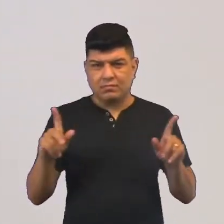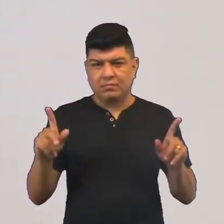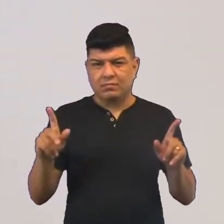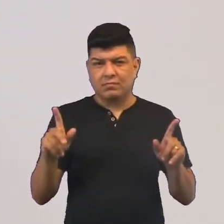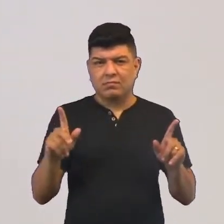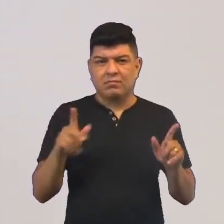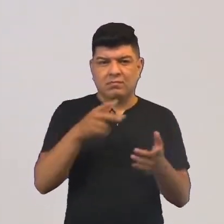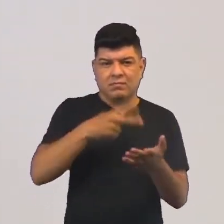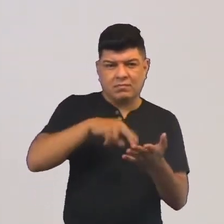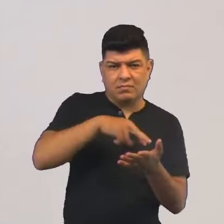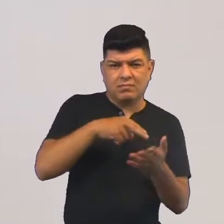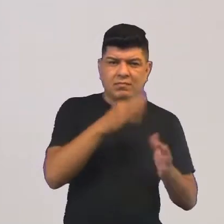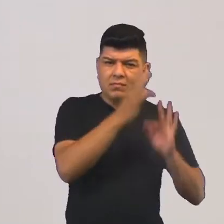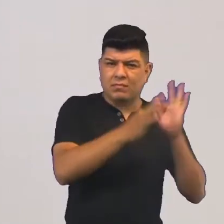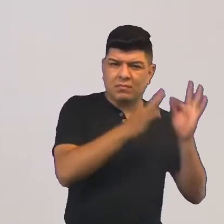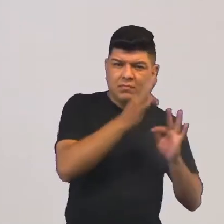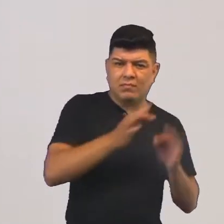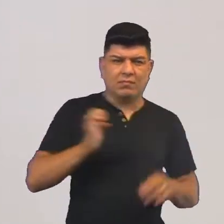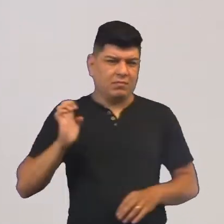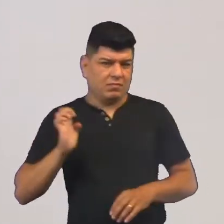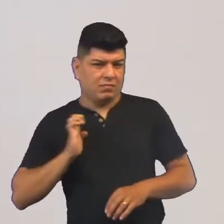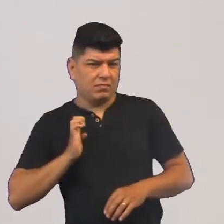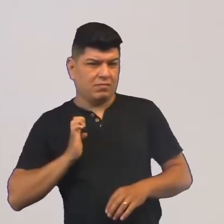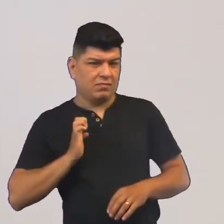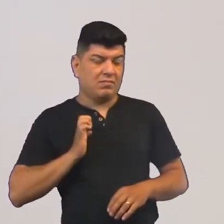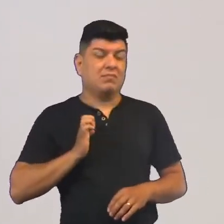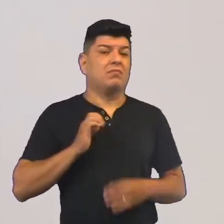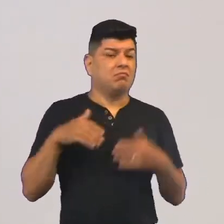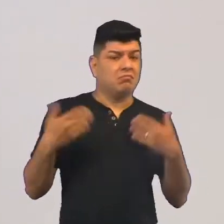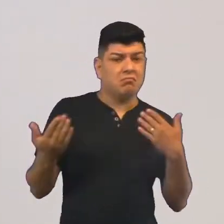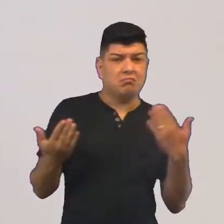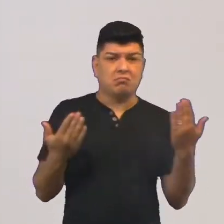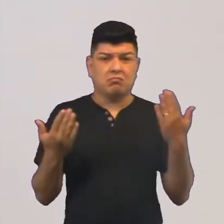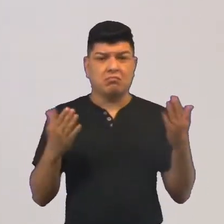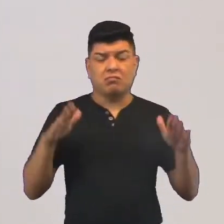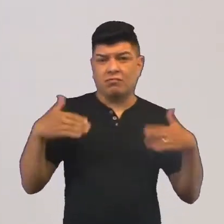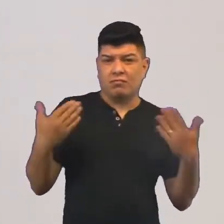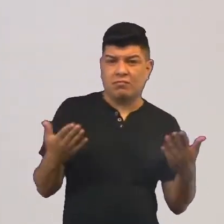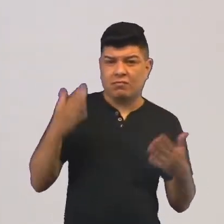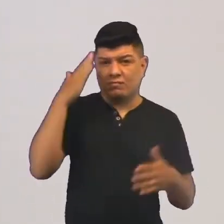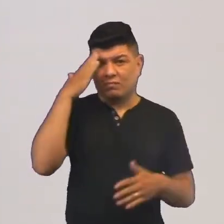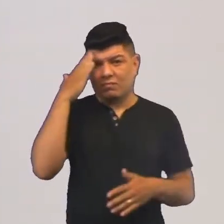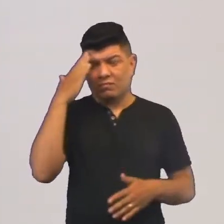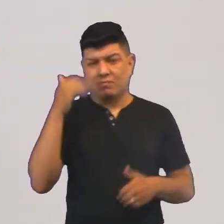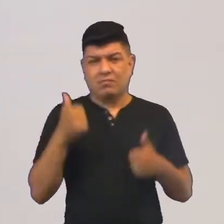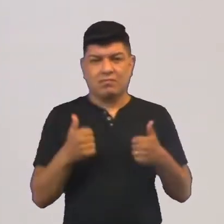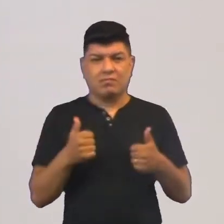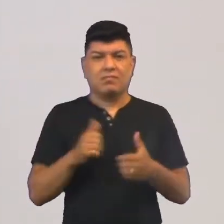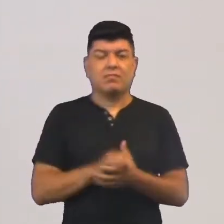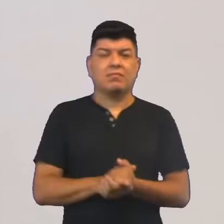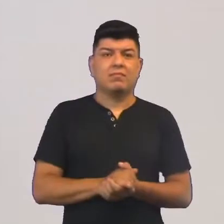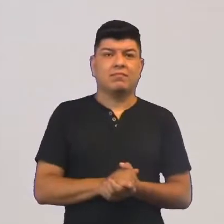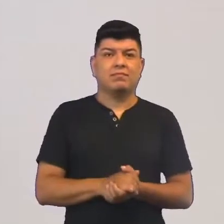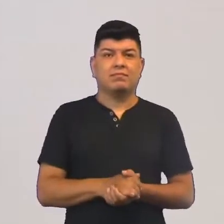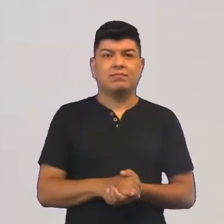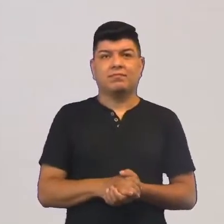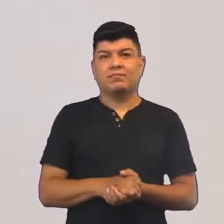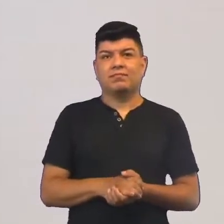diferença entre essas duas danças? Vamos entender um pouquinho mais nesta aula. Vamos